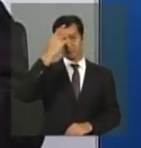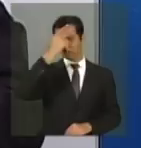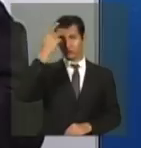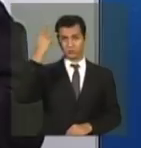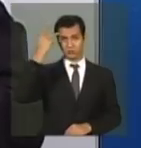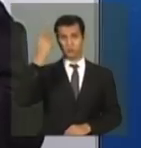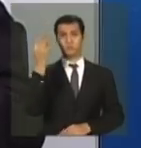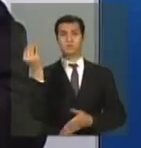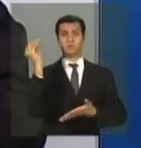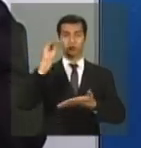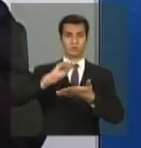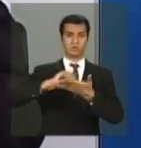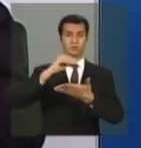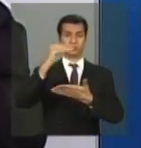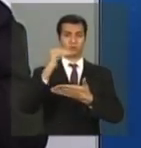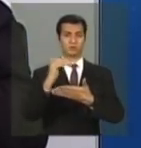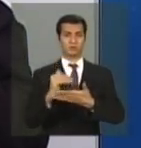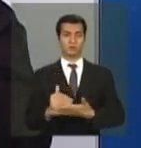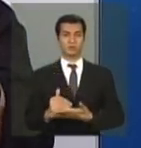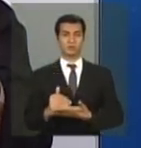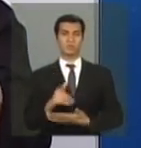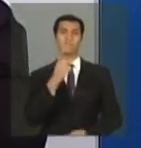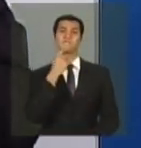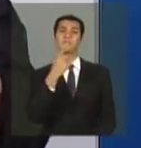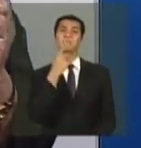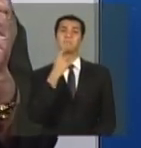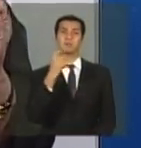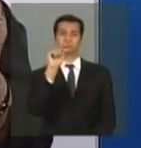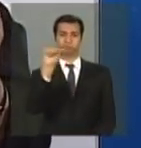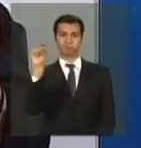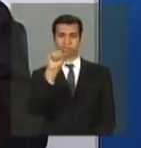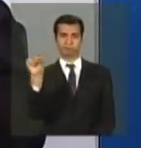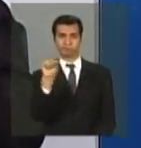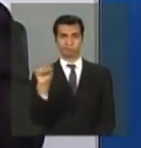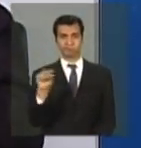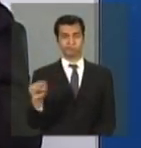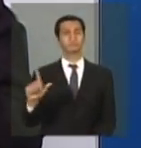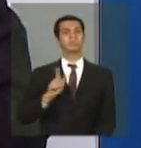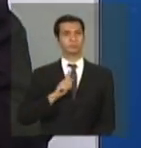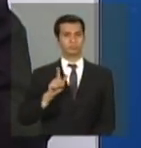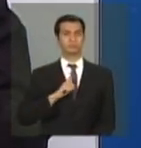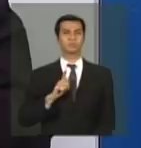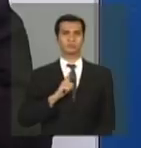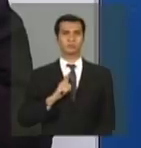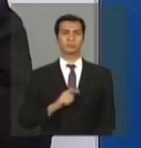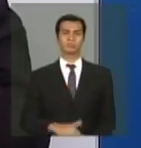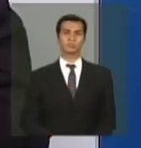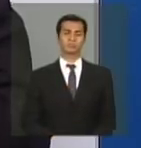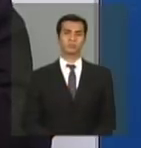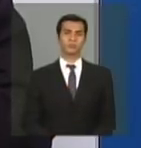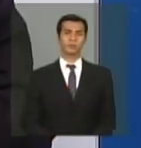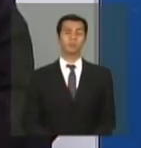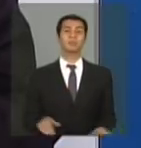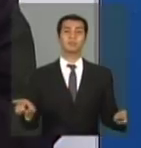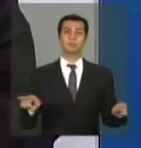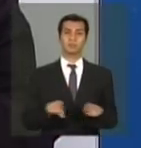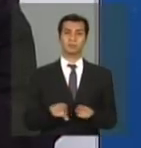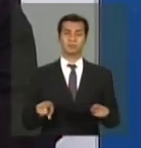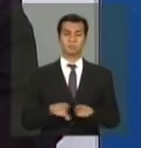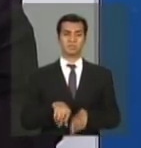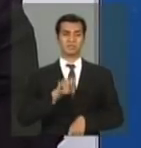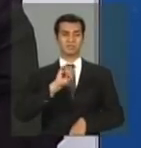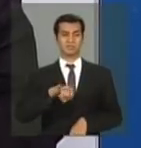nessa instrução operacional, eles aparecem em vermelho, em destaque. Assim como também a hora que se puxa